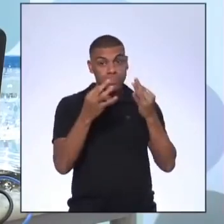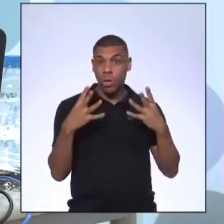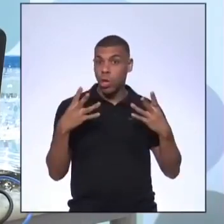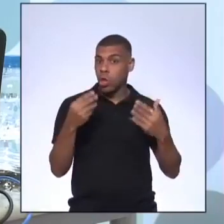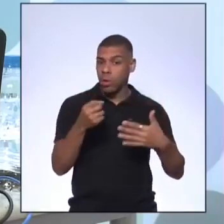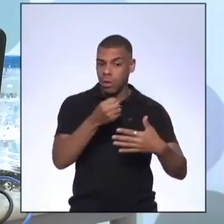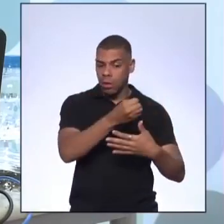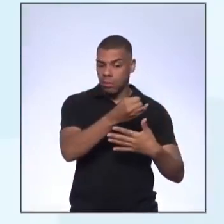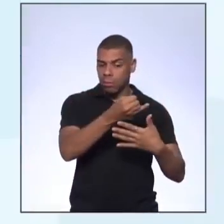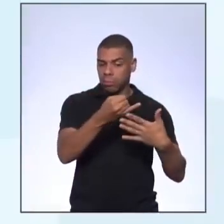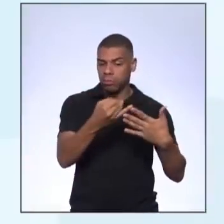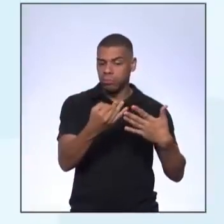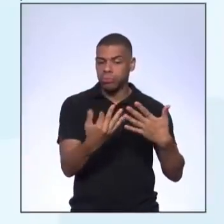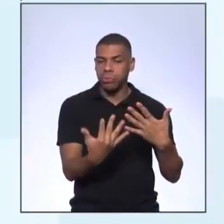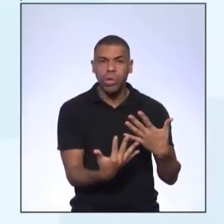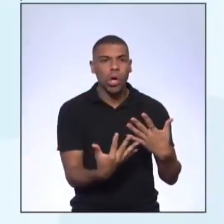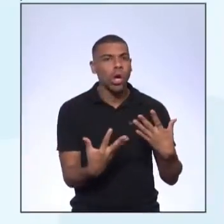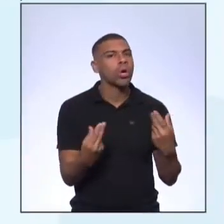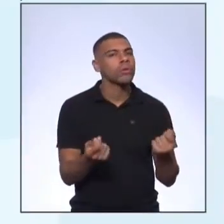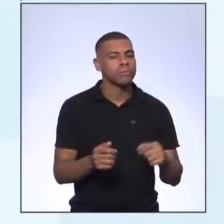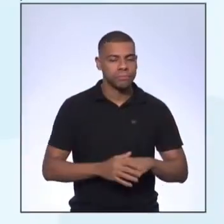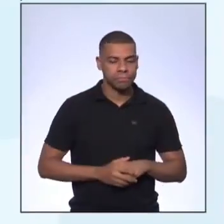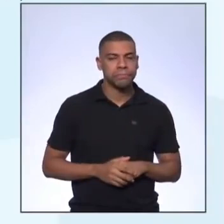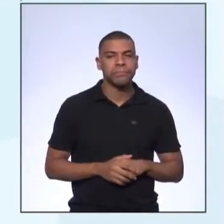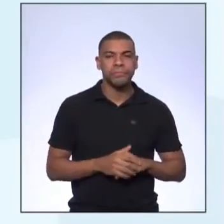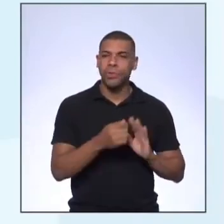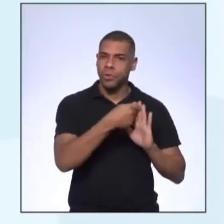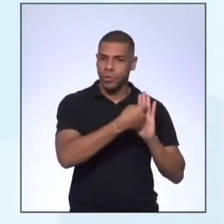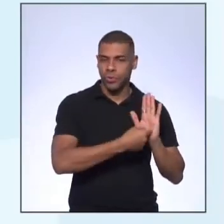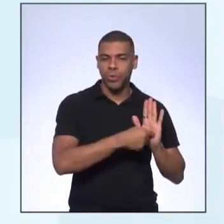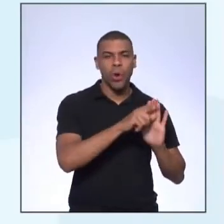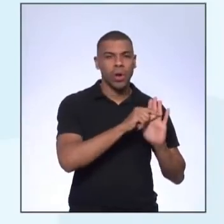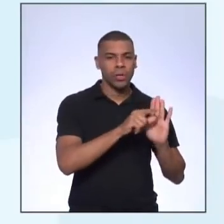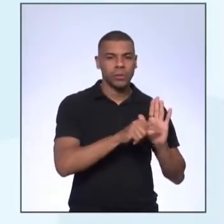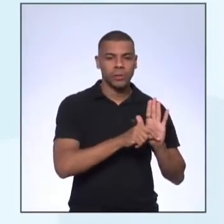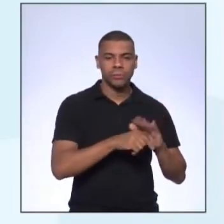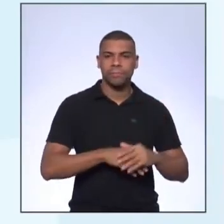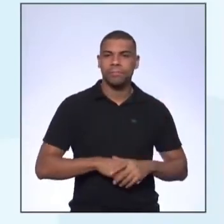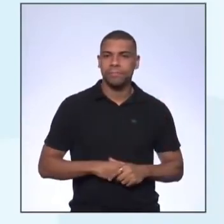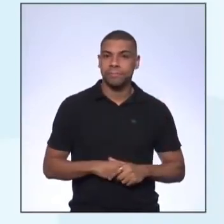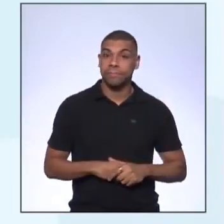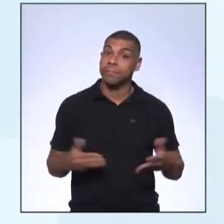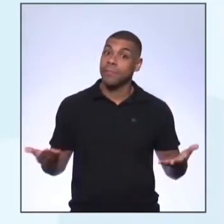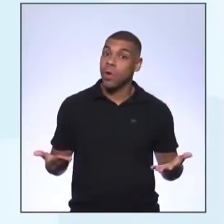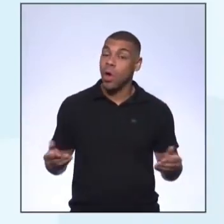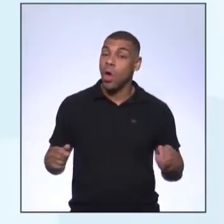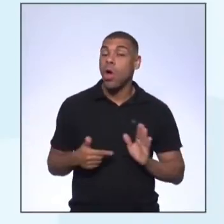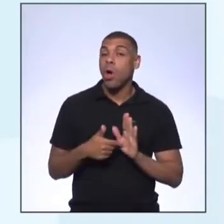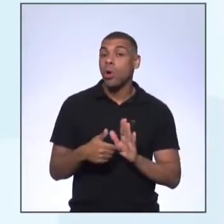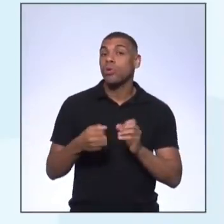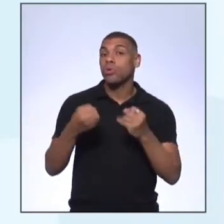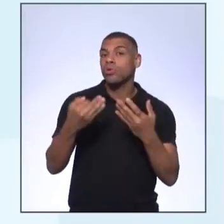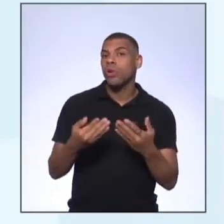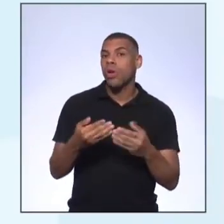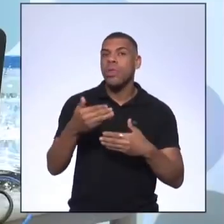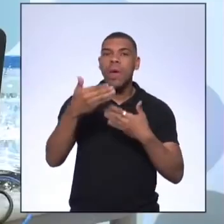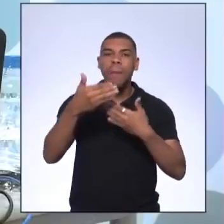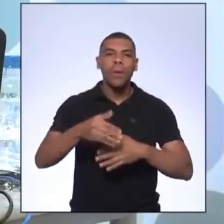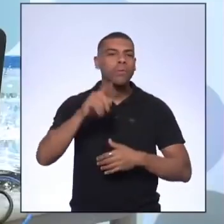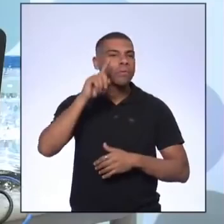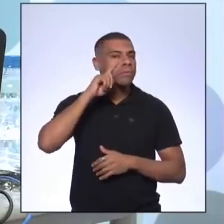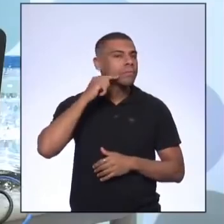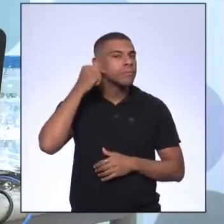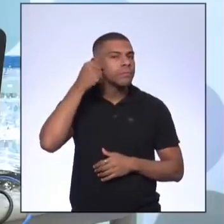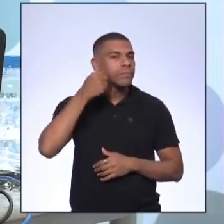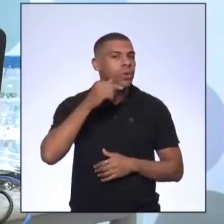essas questões quando for fazer o seu texto. Gente, agora a gente vai falar um pouquinho da FUVEST, tá? As dúvidas